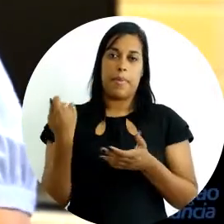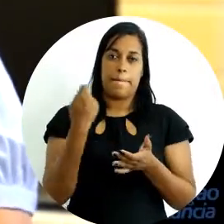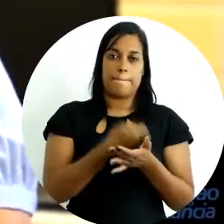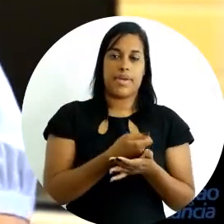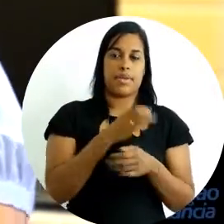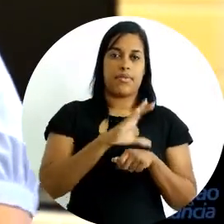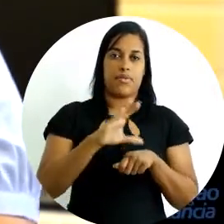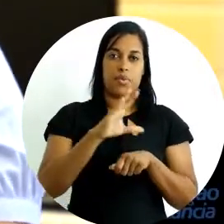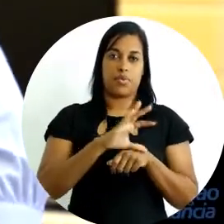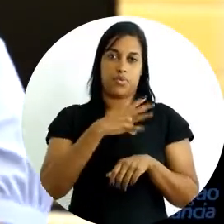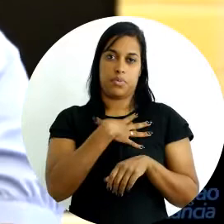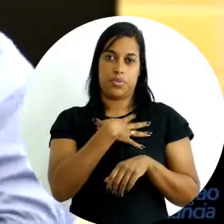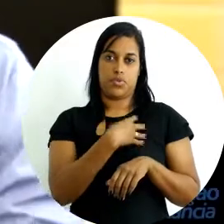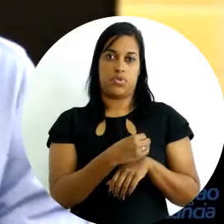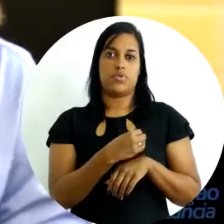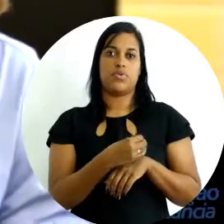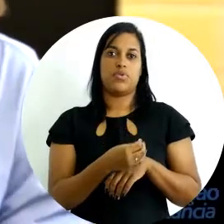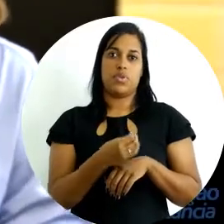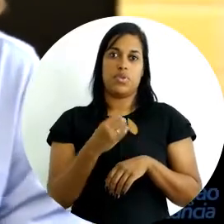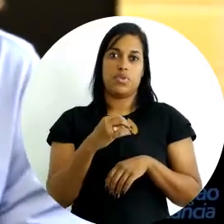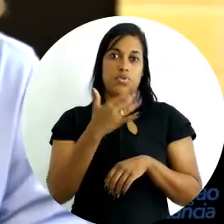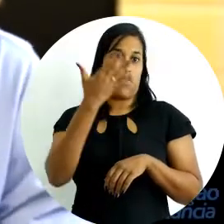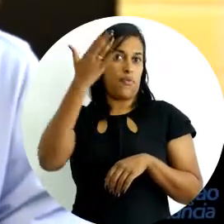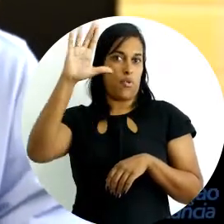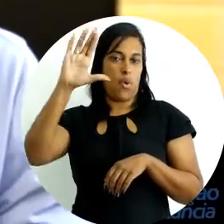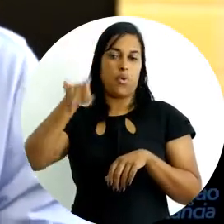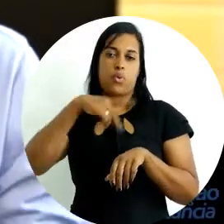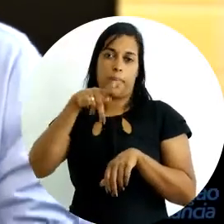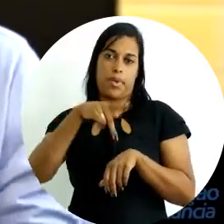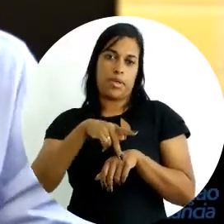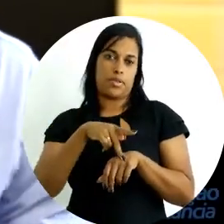famílias pagavam cursos para seus filhos no exterior,